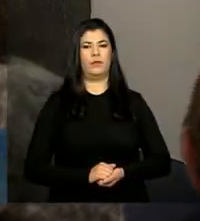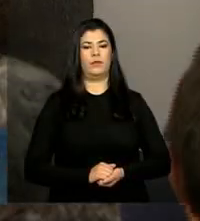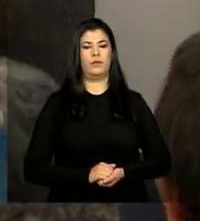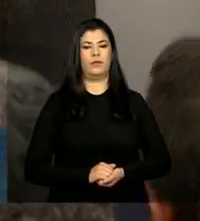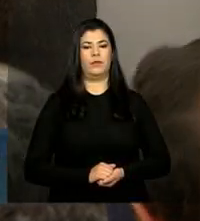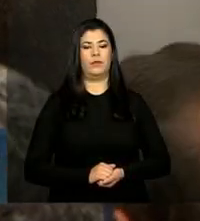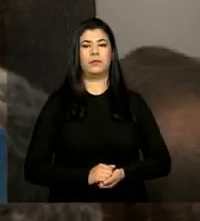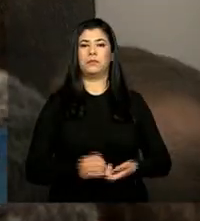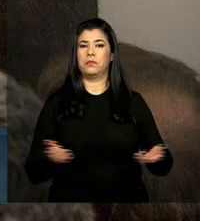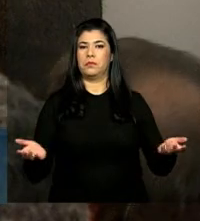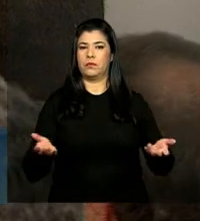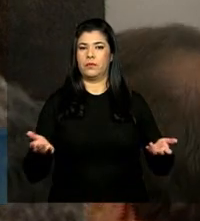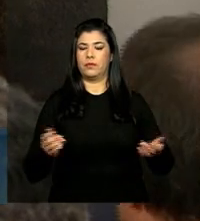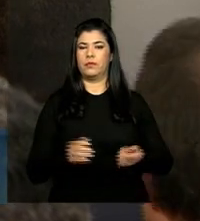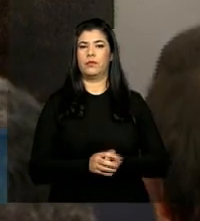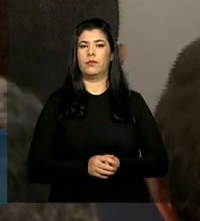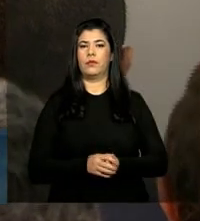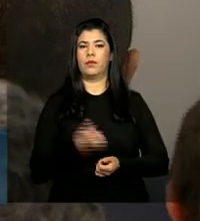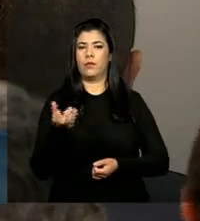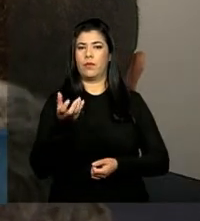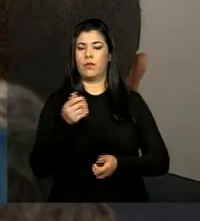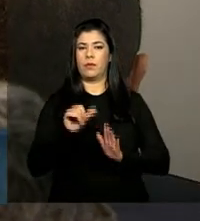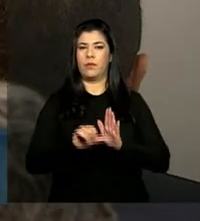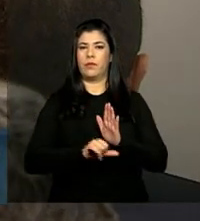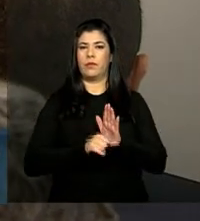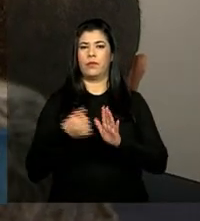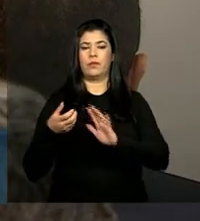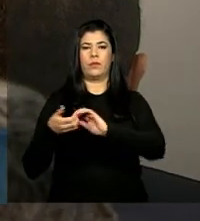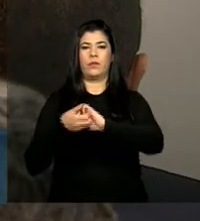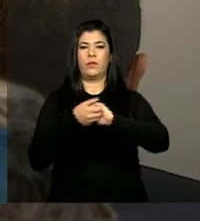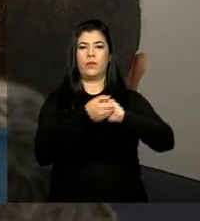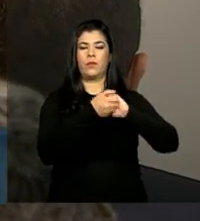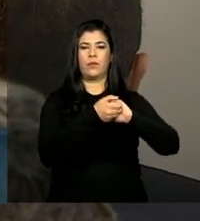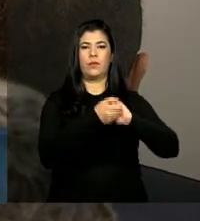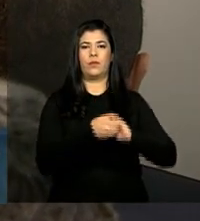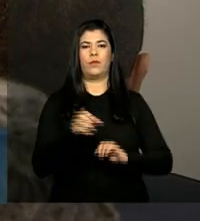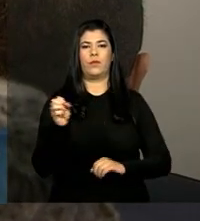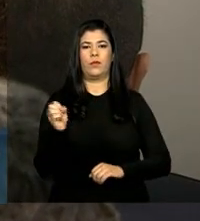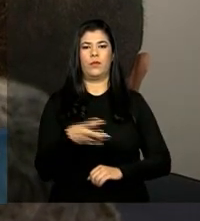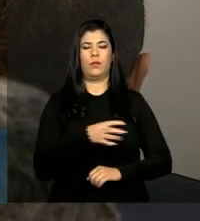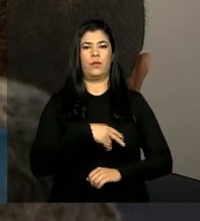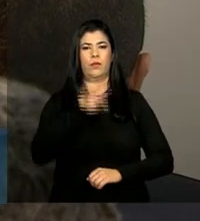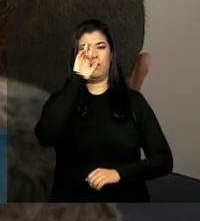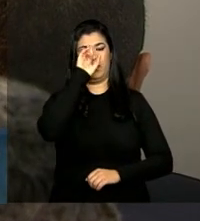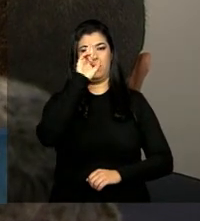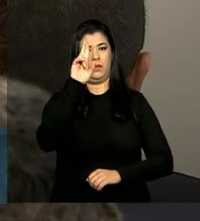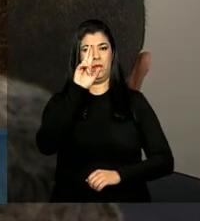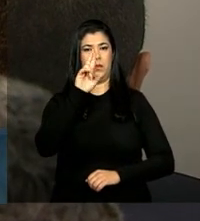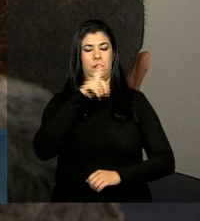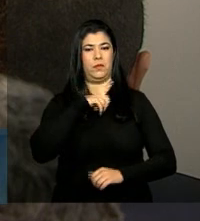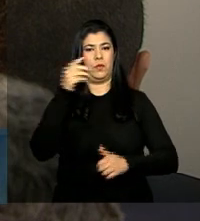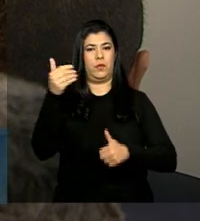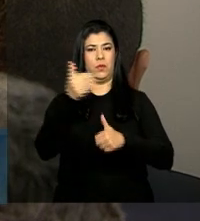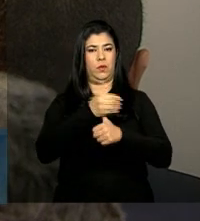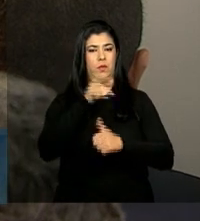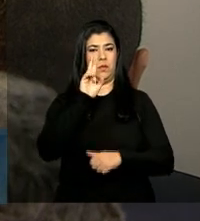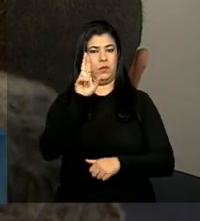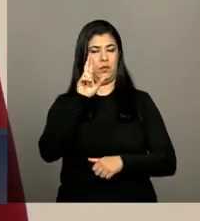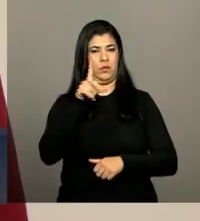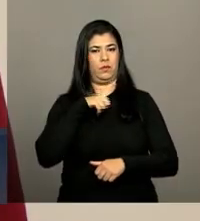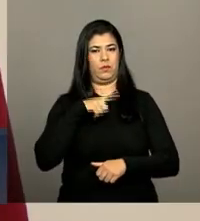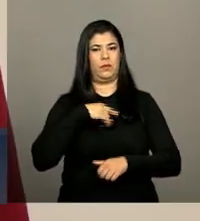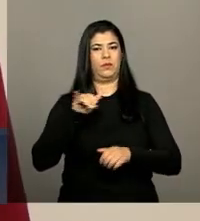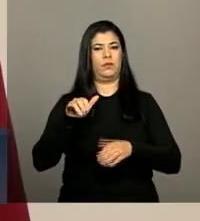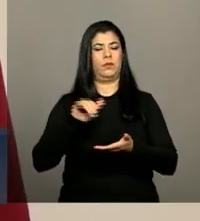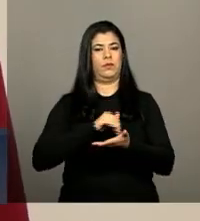queria cumprimentar o ministro chefe da secretaria de assuntos estratégicos